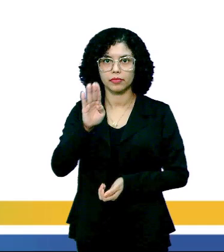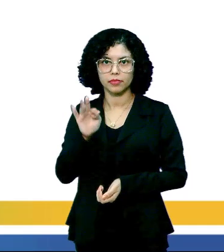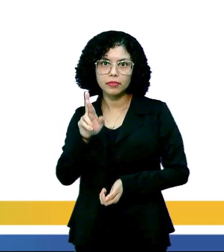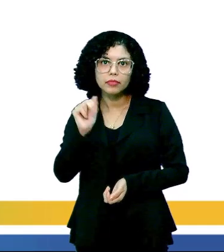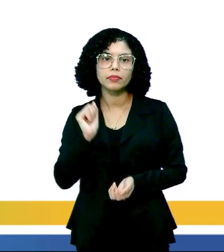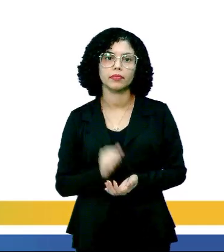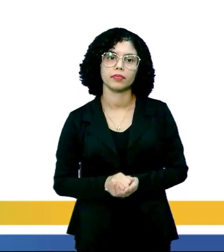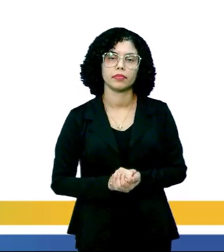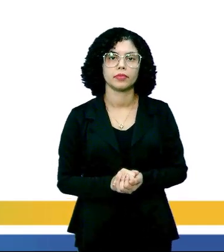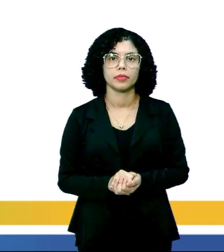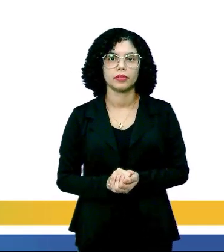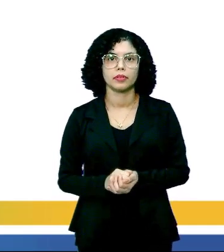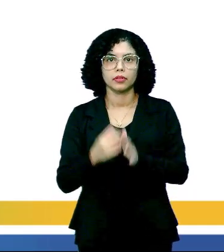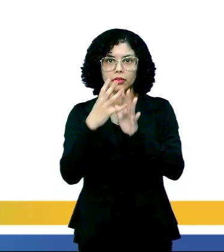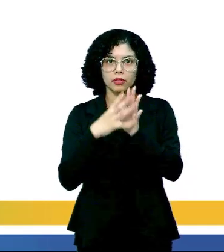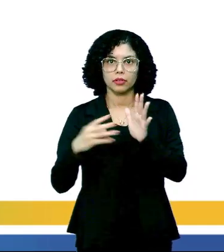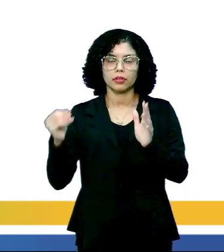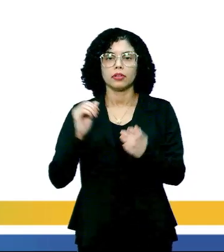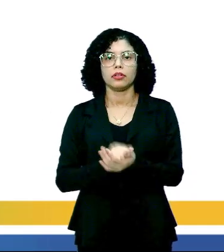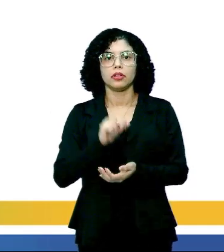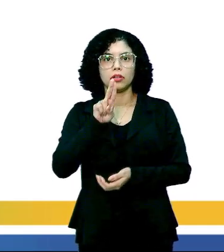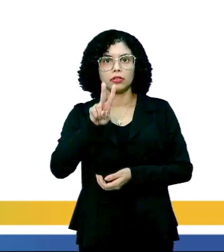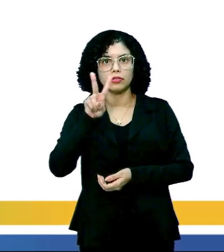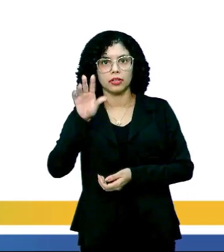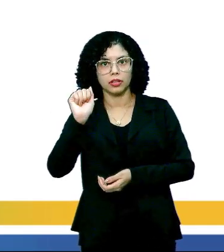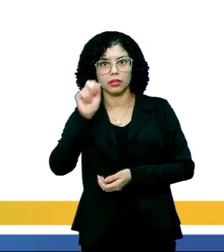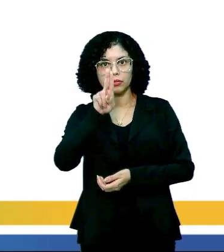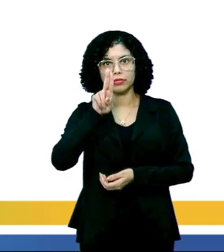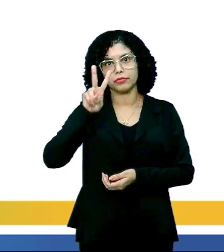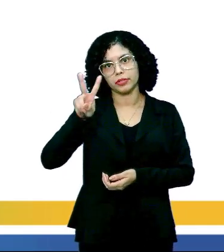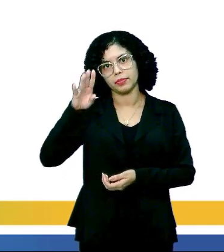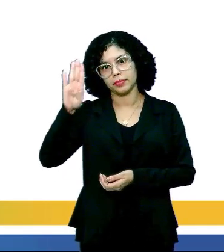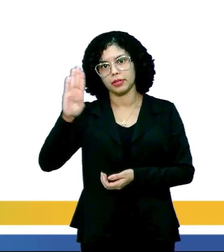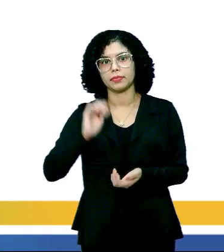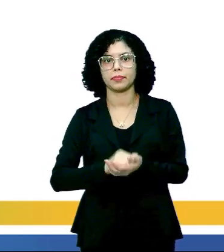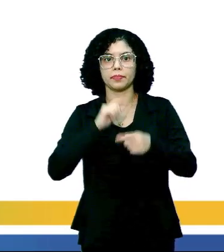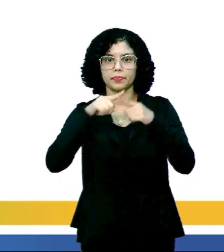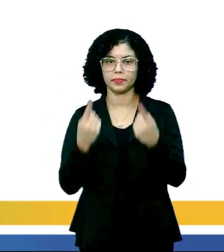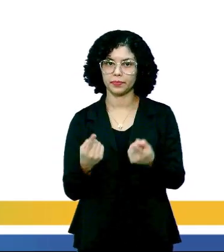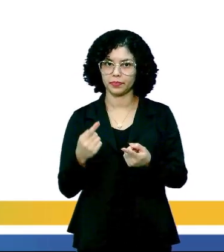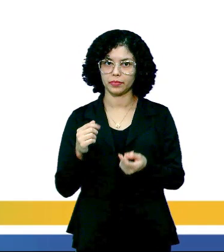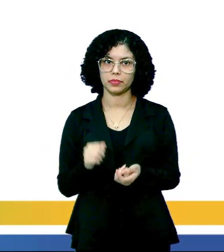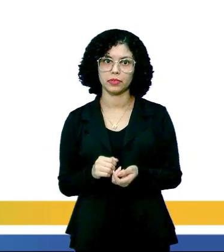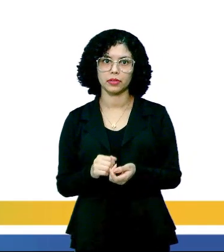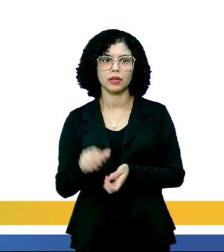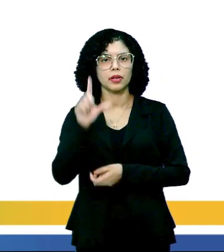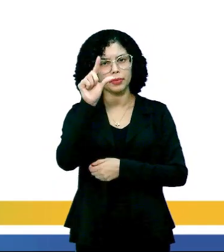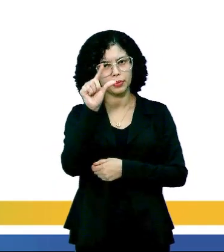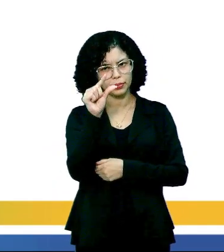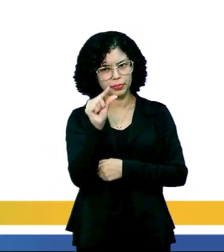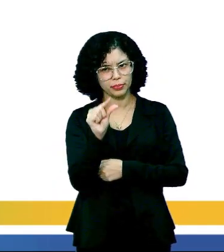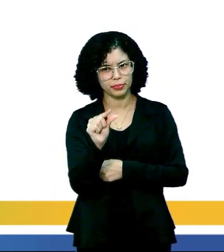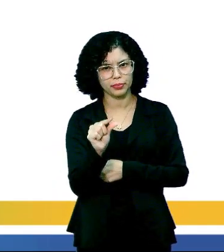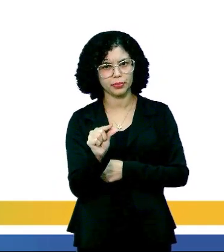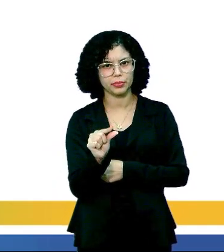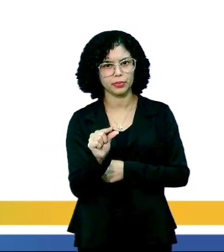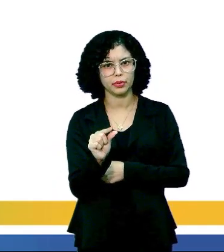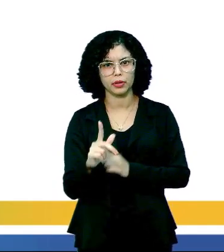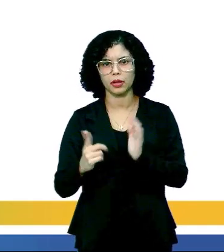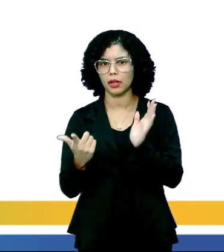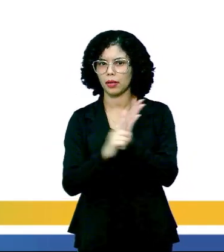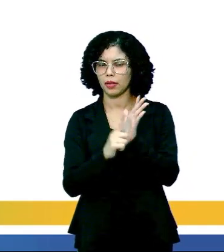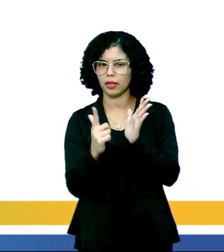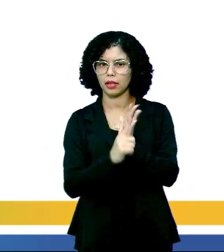cósmicos, pelas emissões UVA e UVB. Porém, a radiação alfa ela é fraquinha. Uma simples folha de